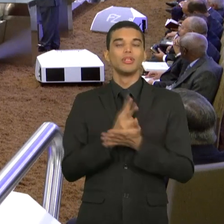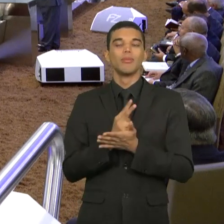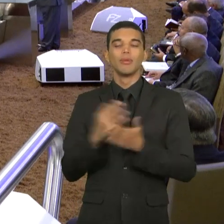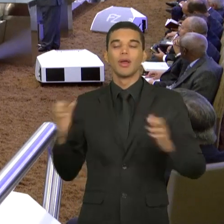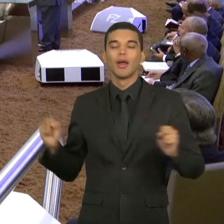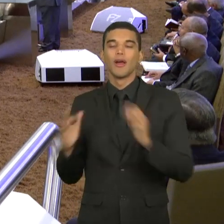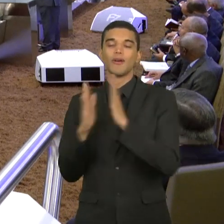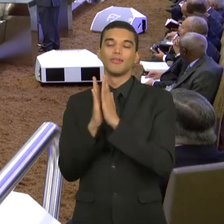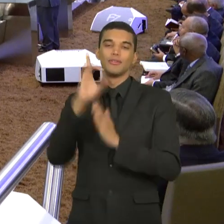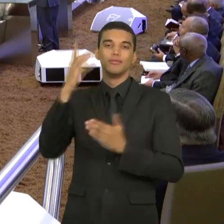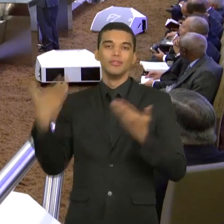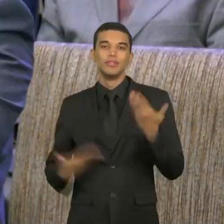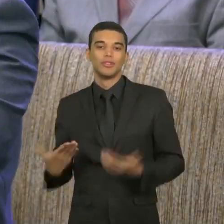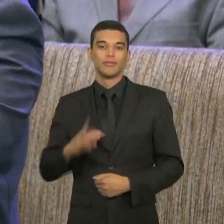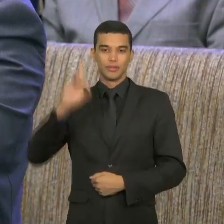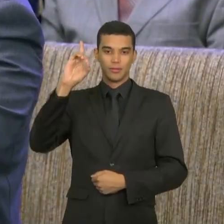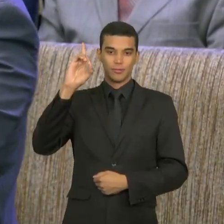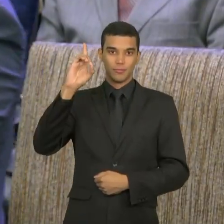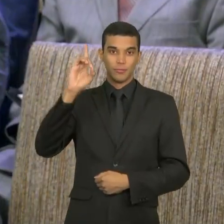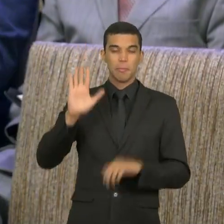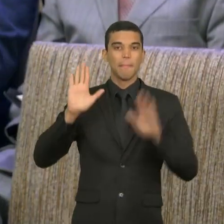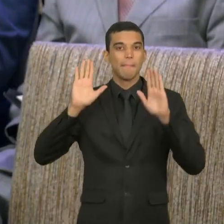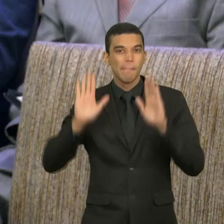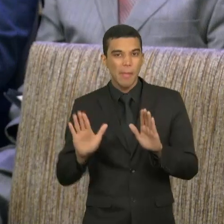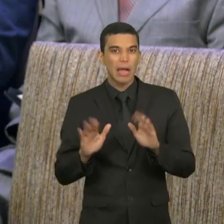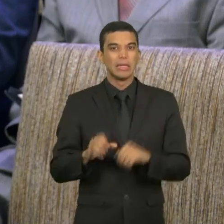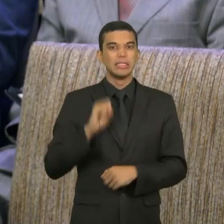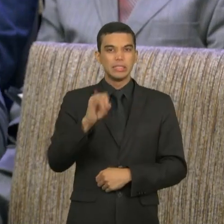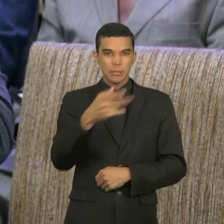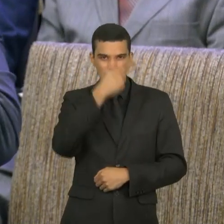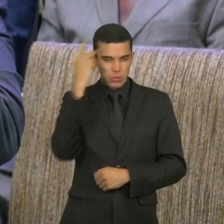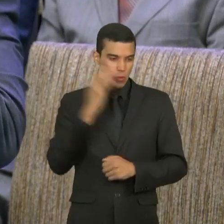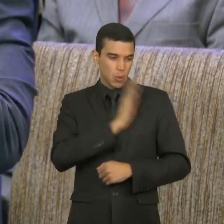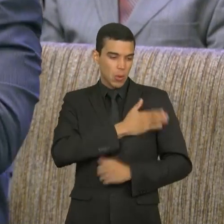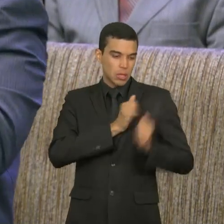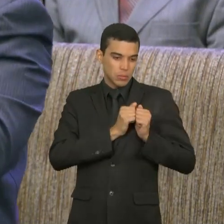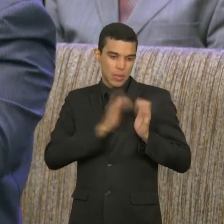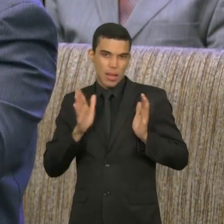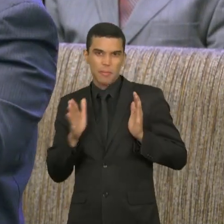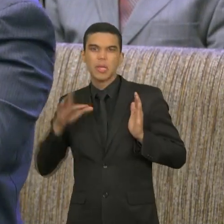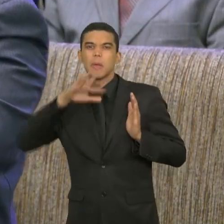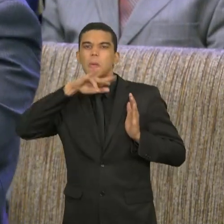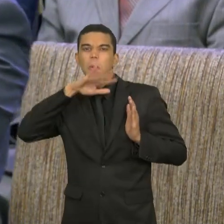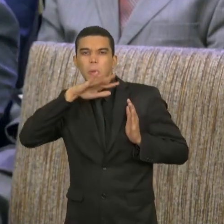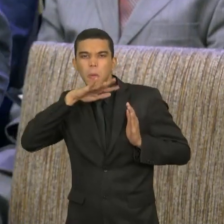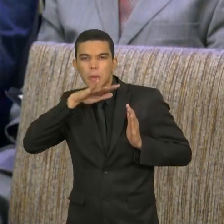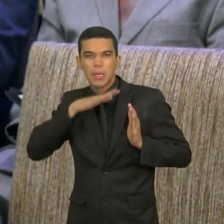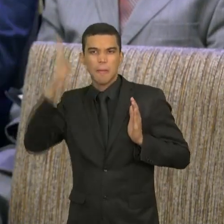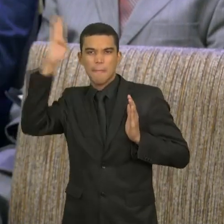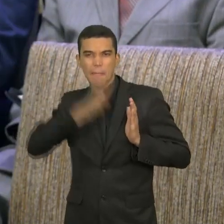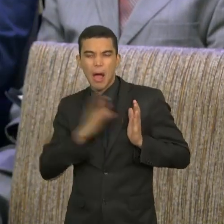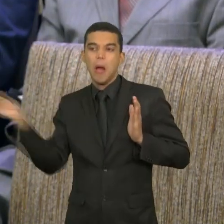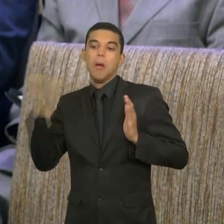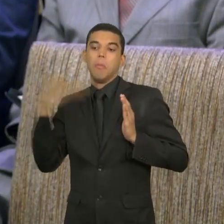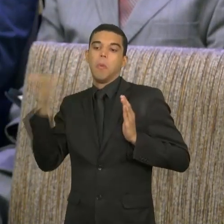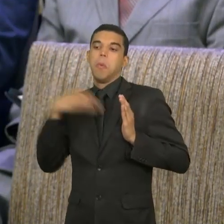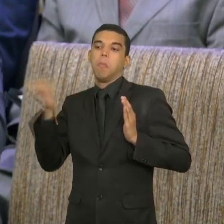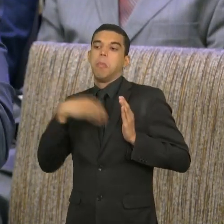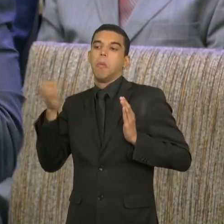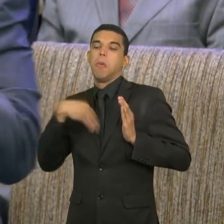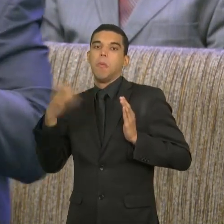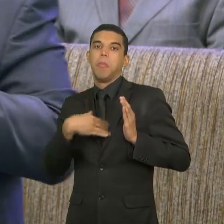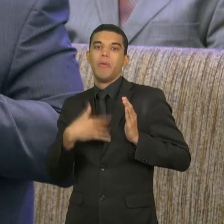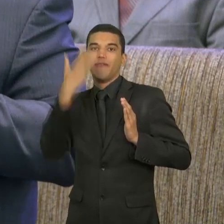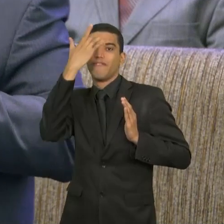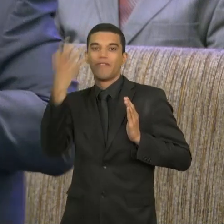Deus porque quando vem a tentação você fala desculpa não tem lugar já tá cheio é como alguém te ofereceu um almoço quando você terminou de almoçar não tem mais lugar